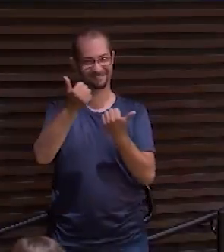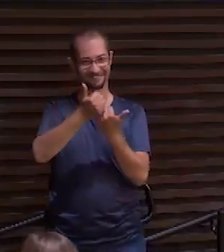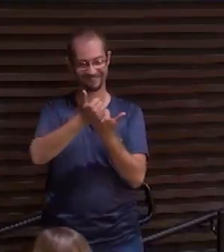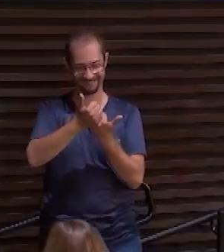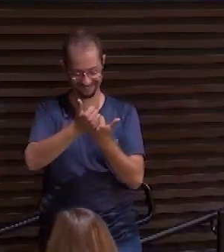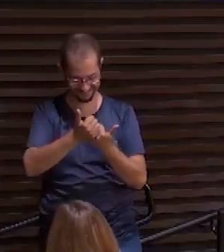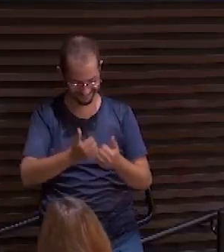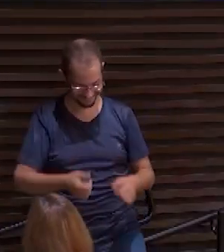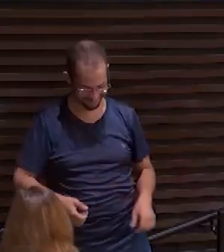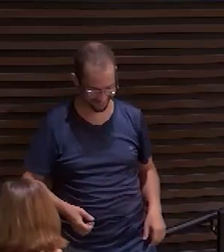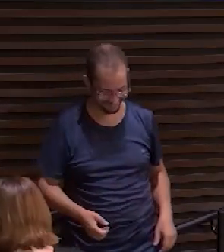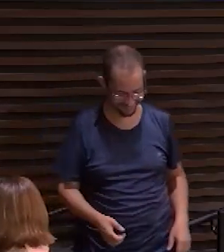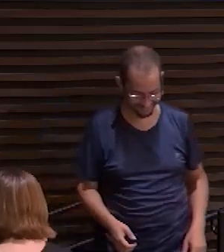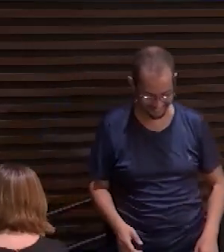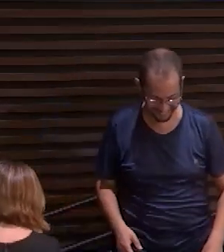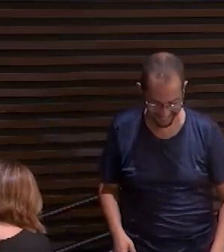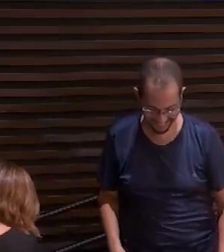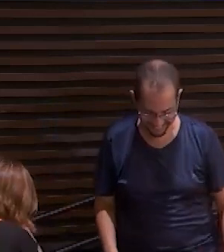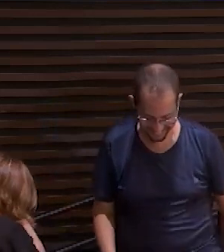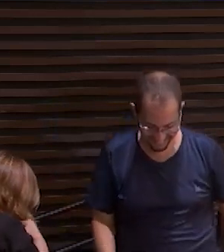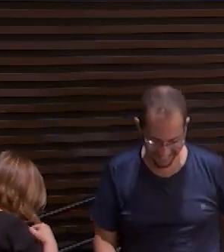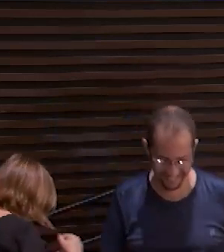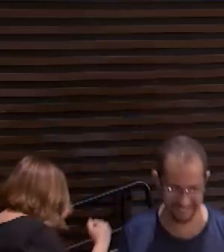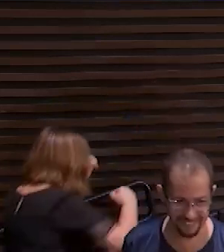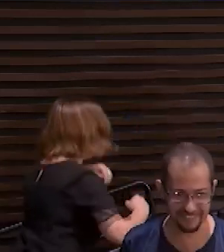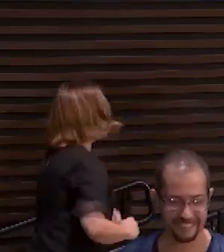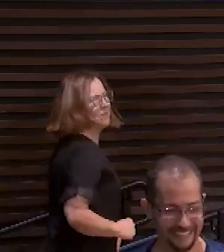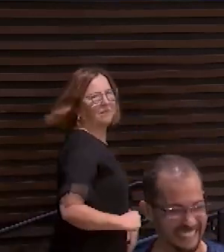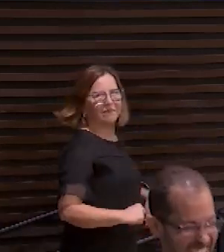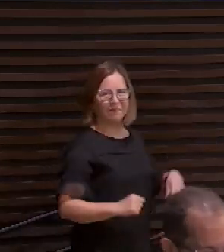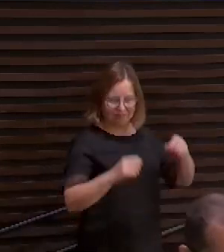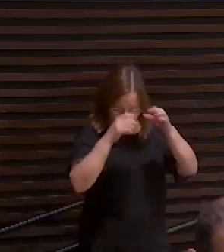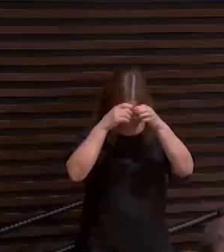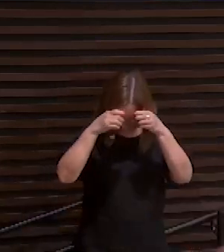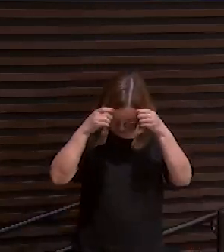Irmãos, nós andamos aqui no capítulo 10 de